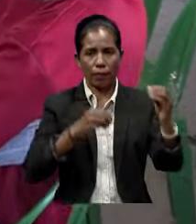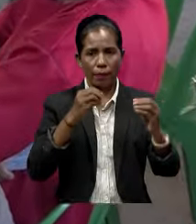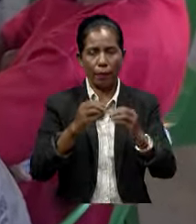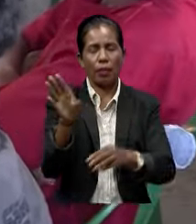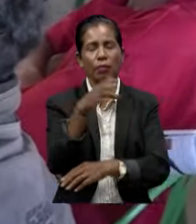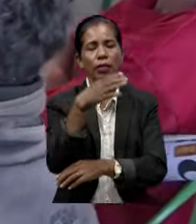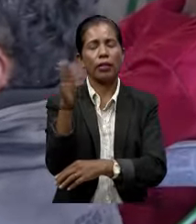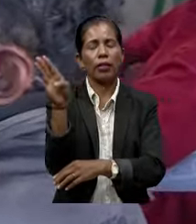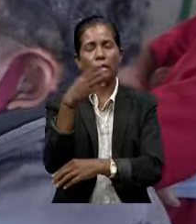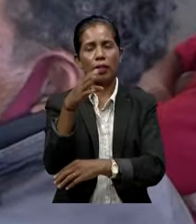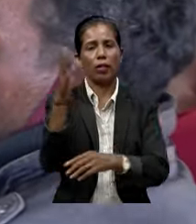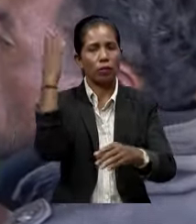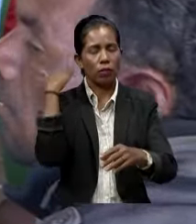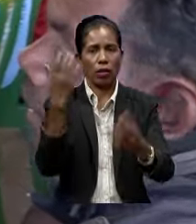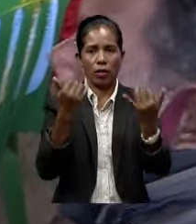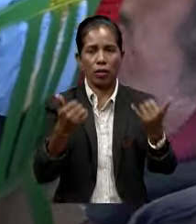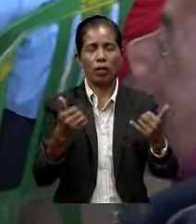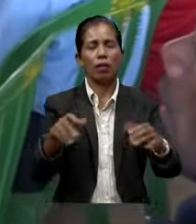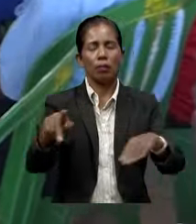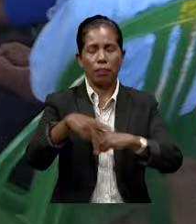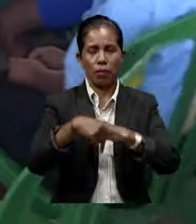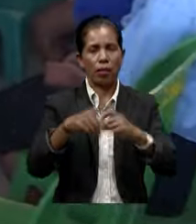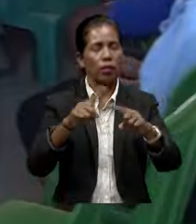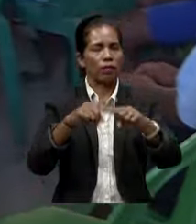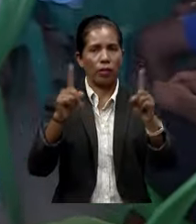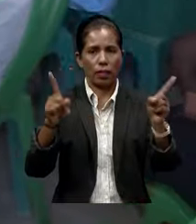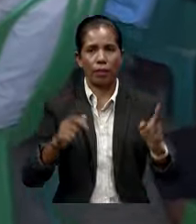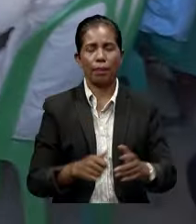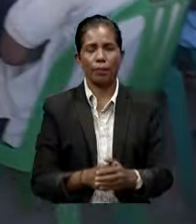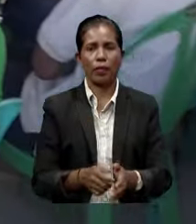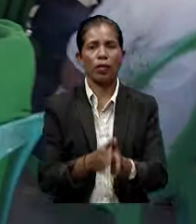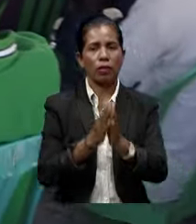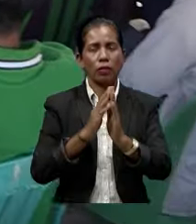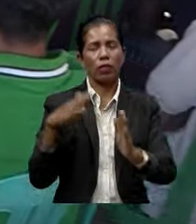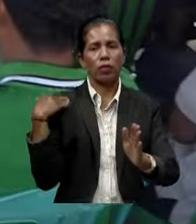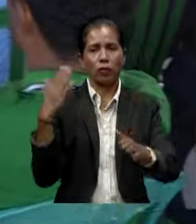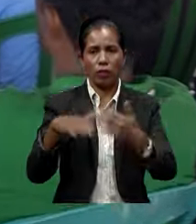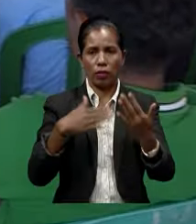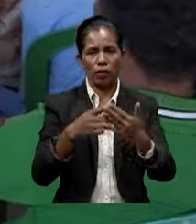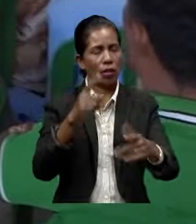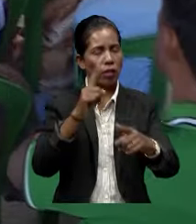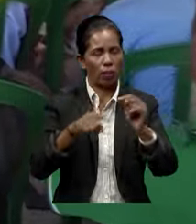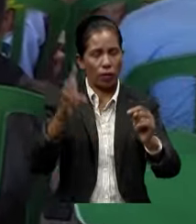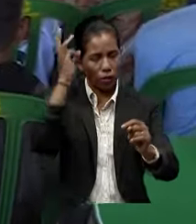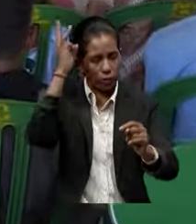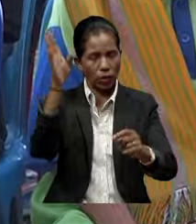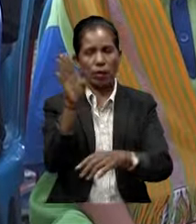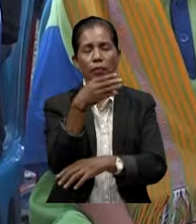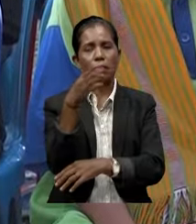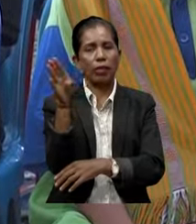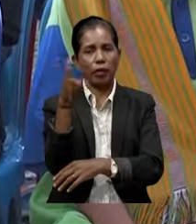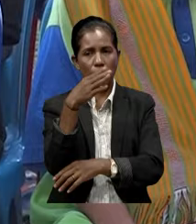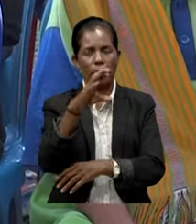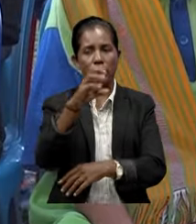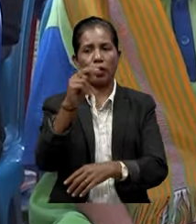bandeira CNRT uluk ho ida agora partido ne Allah Hanesan. Nia husu ba jovem sira labele confundi ho bandeira CNRT,